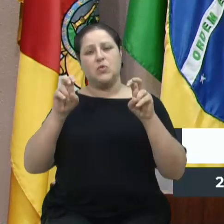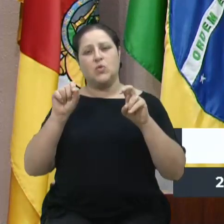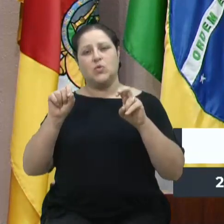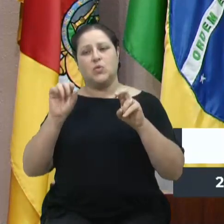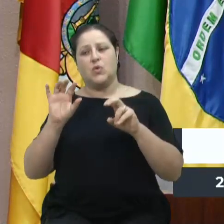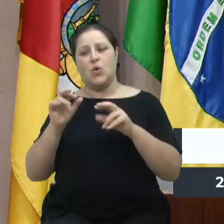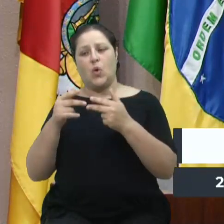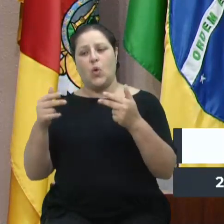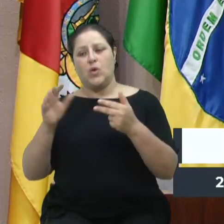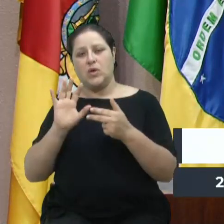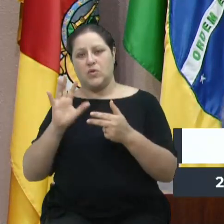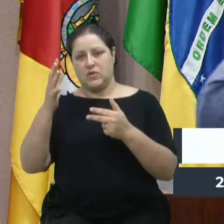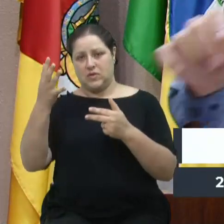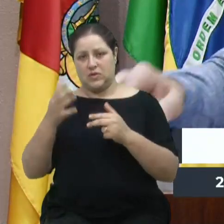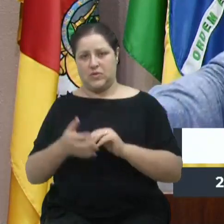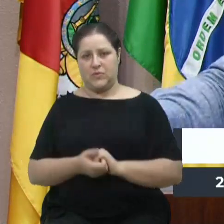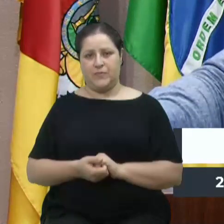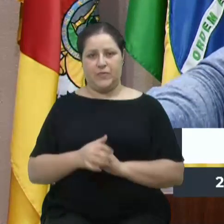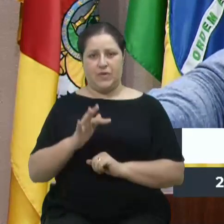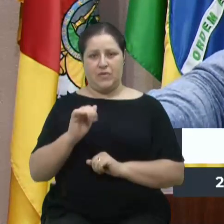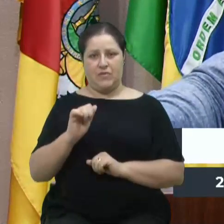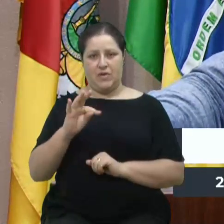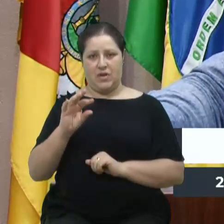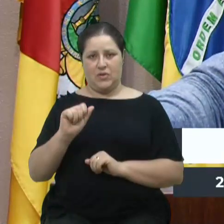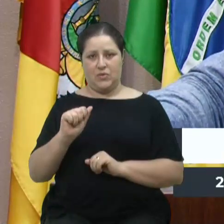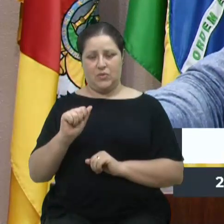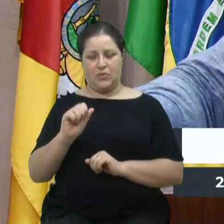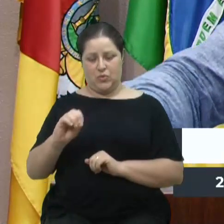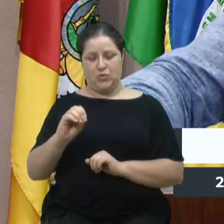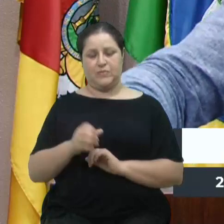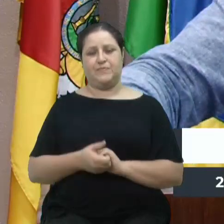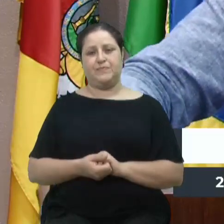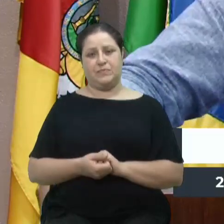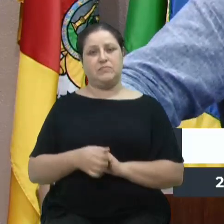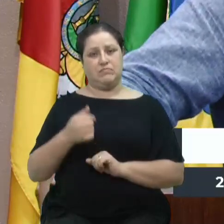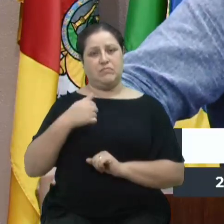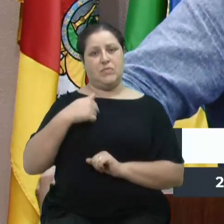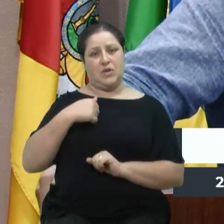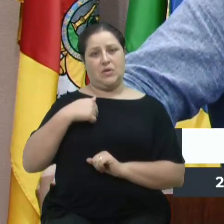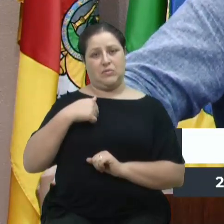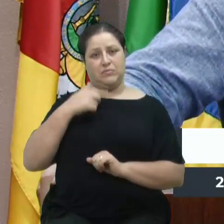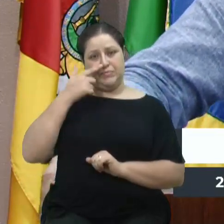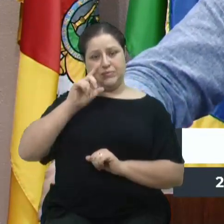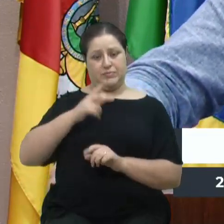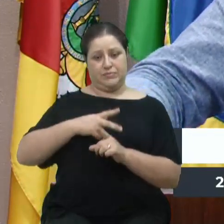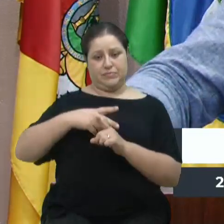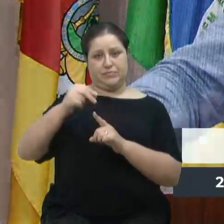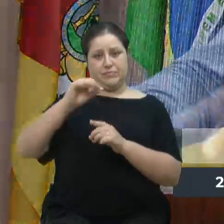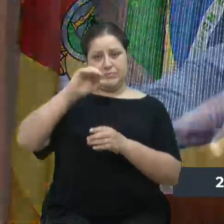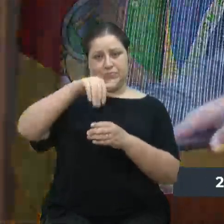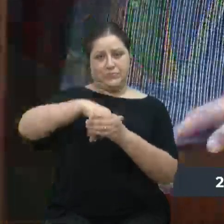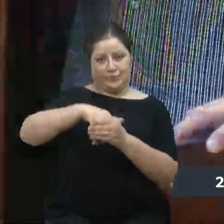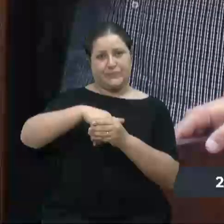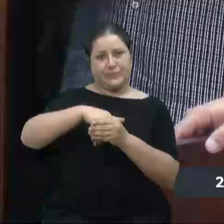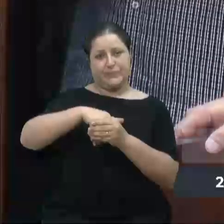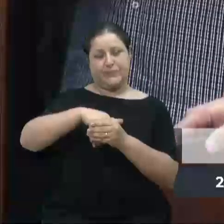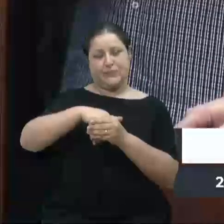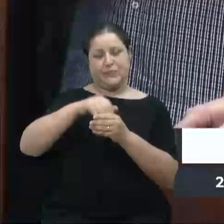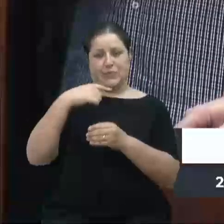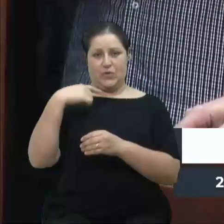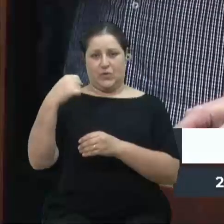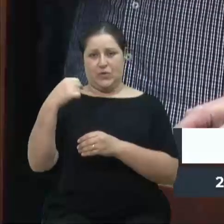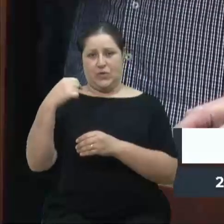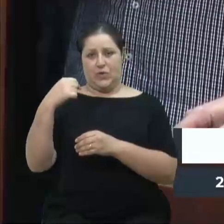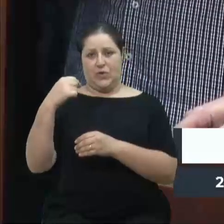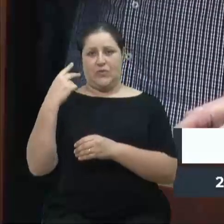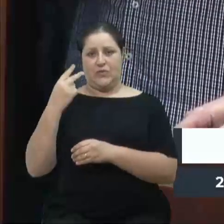né? Eu fui eleito vereador, como os meus nobres pares aqui, para essa